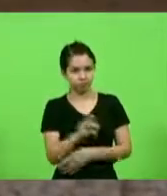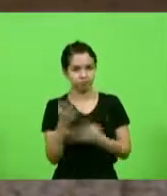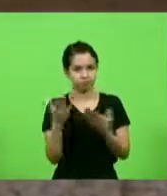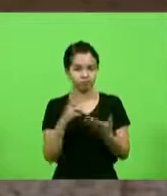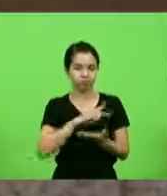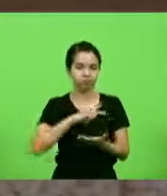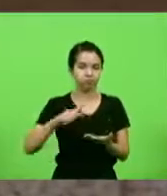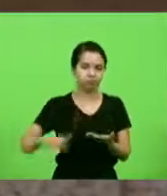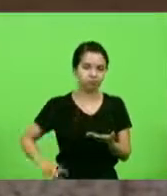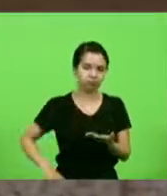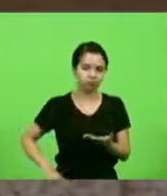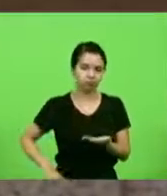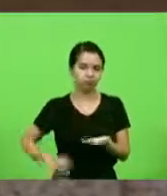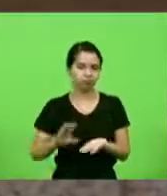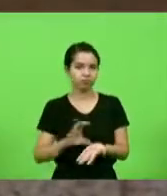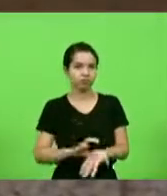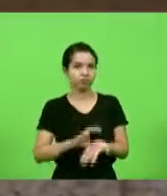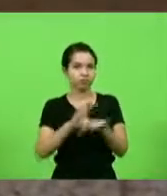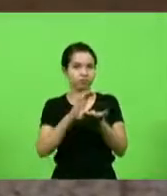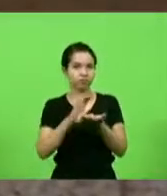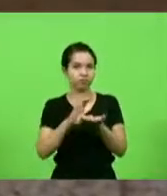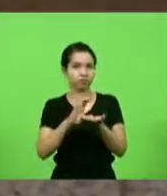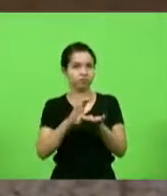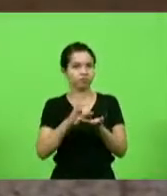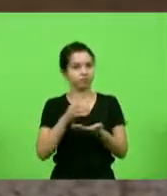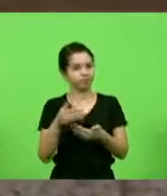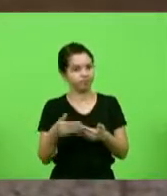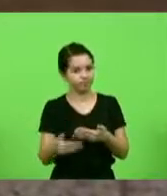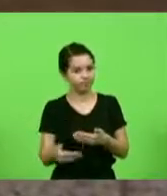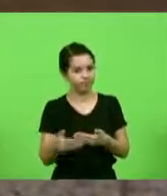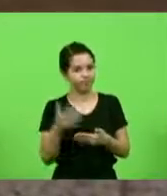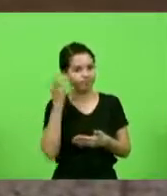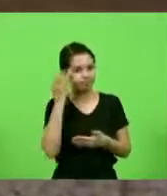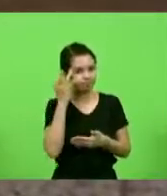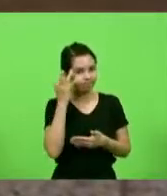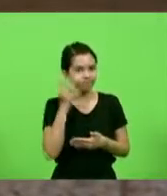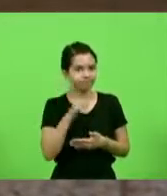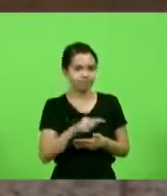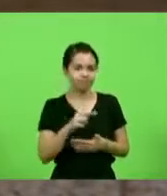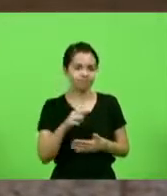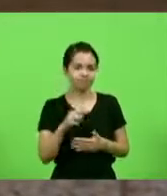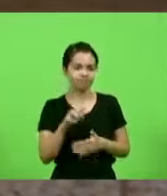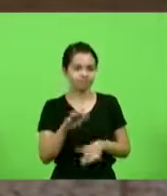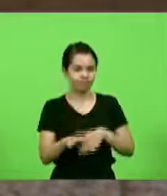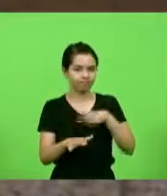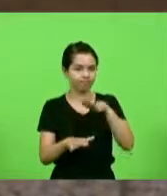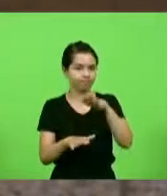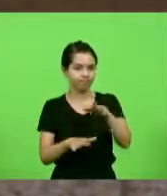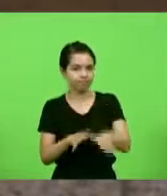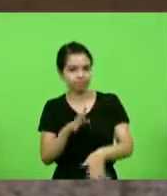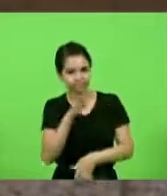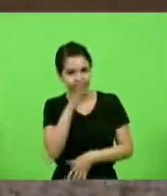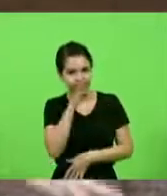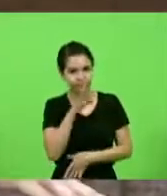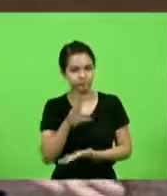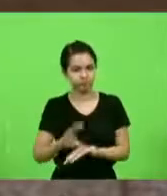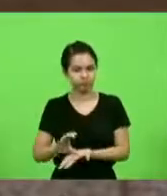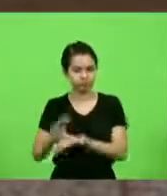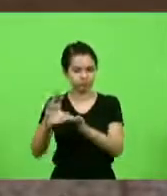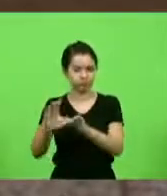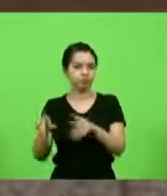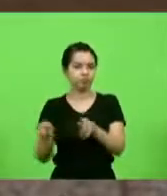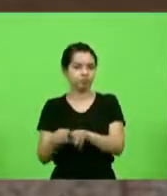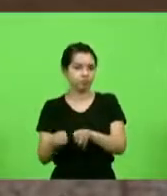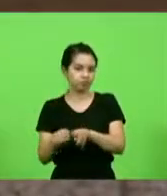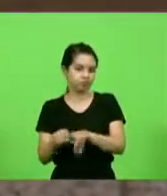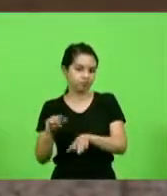do conselho. Aí eu já começo a achar que talvez seja um passo além, e os conselhos dão um passo também além do